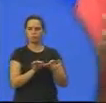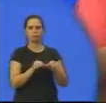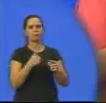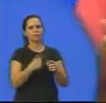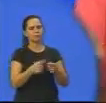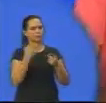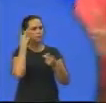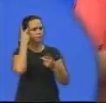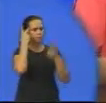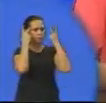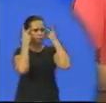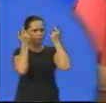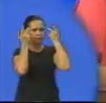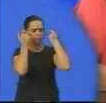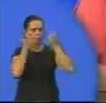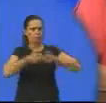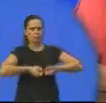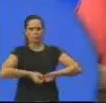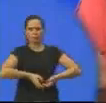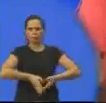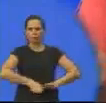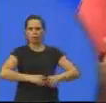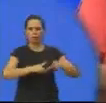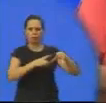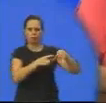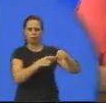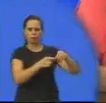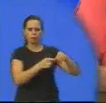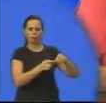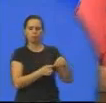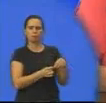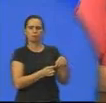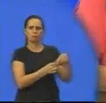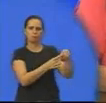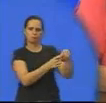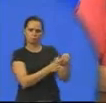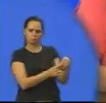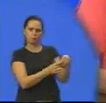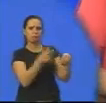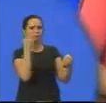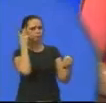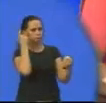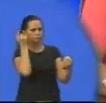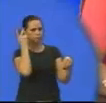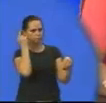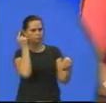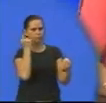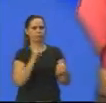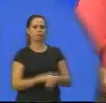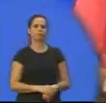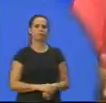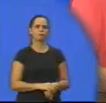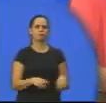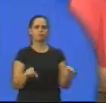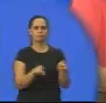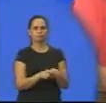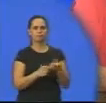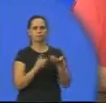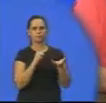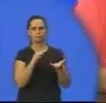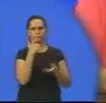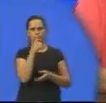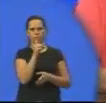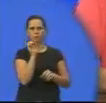automaticamente, naturalmente, esse canal ele volta ao seu estado natural. Aqui temos